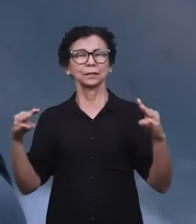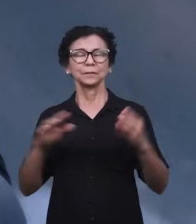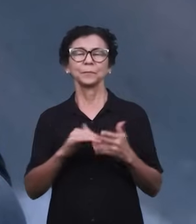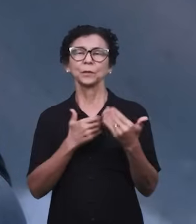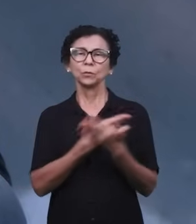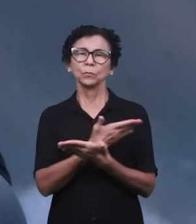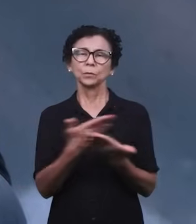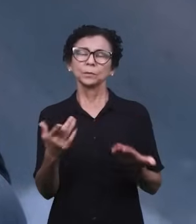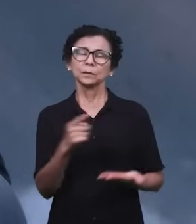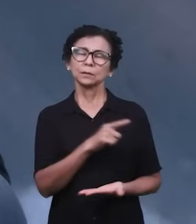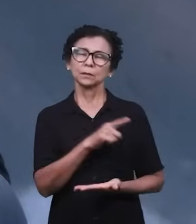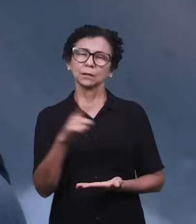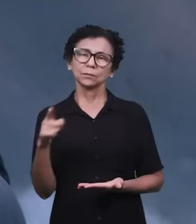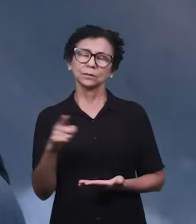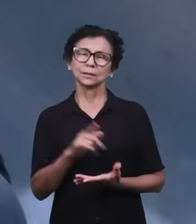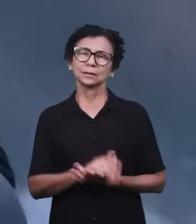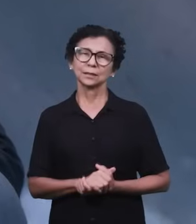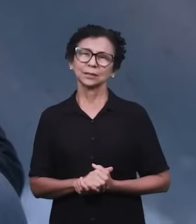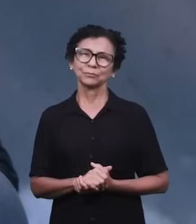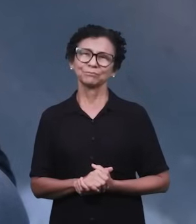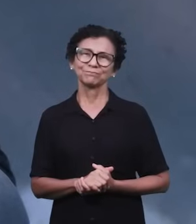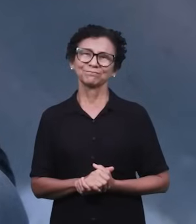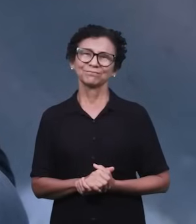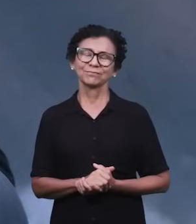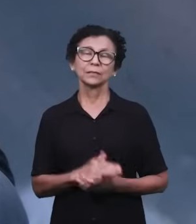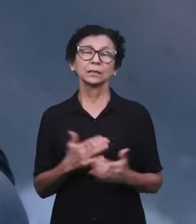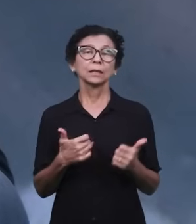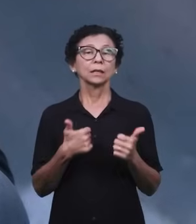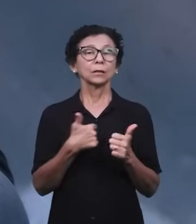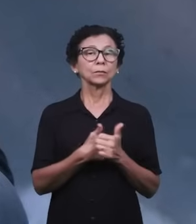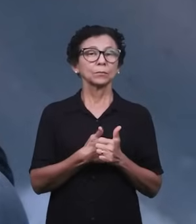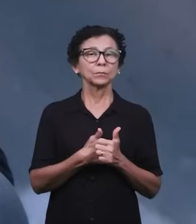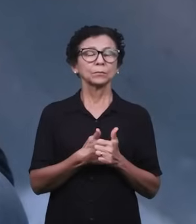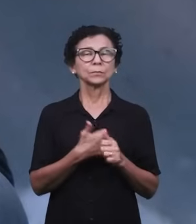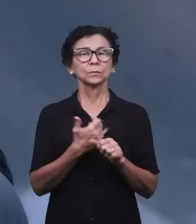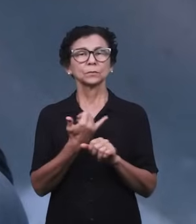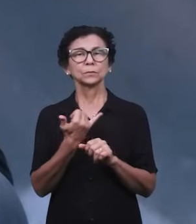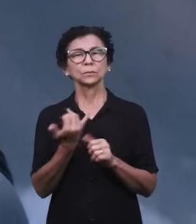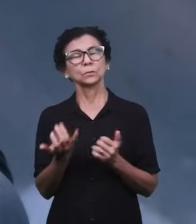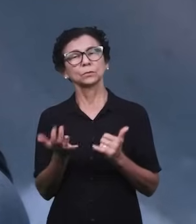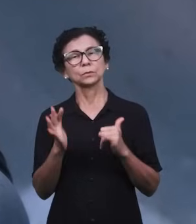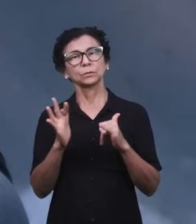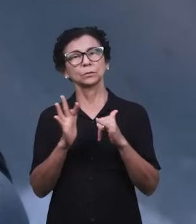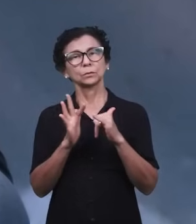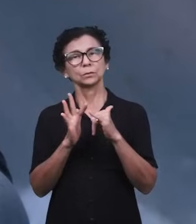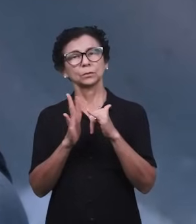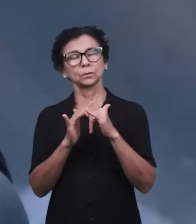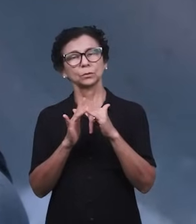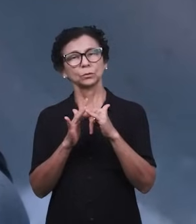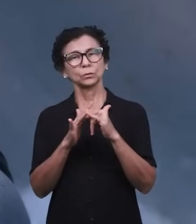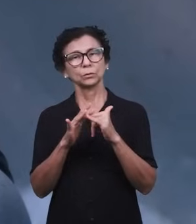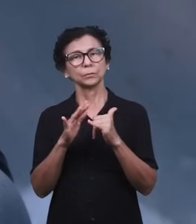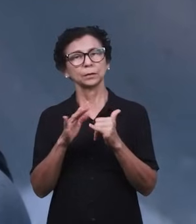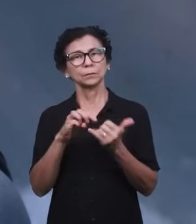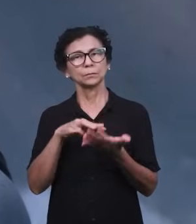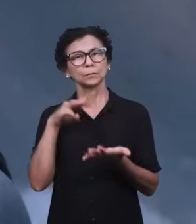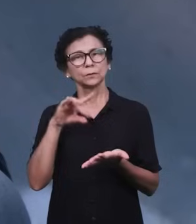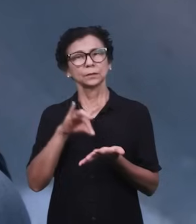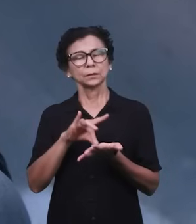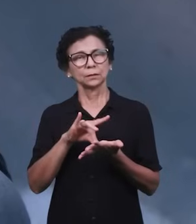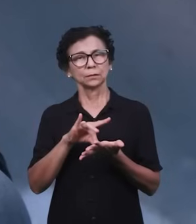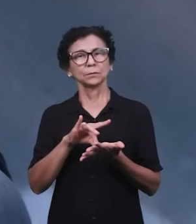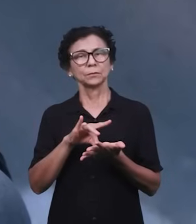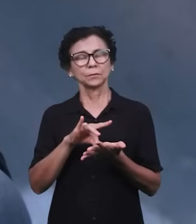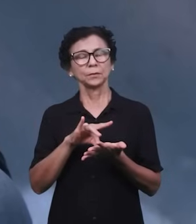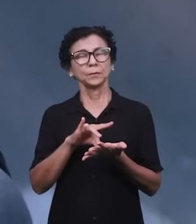você, querido amigo, querida amiga, meu irmão, minha irmã, você também que está nos acompanhando através do canal oficial da Igreja